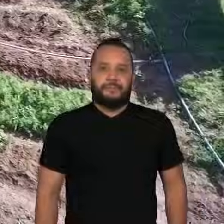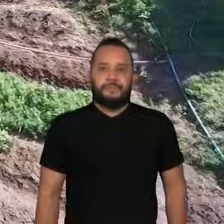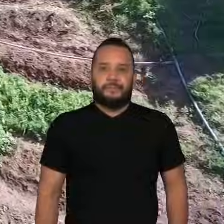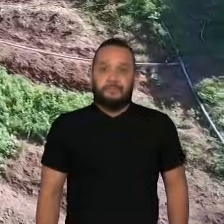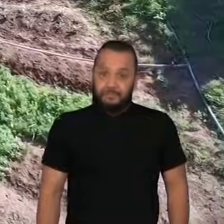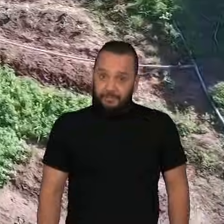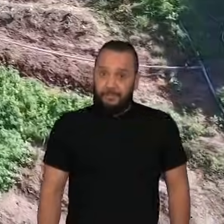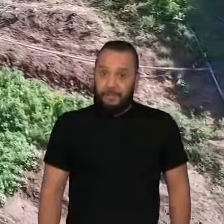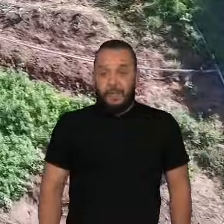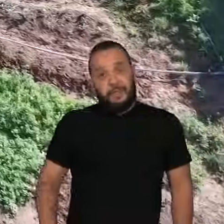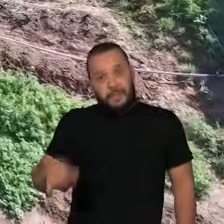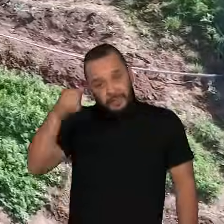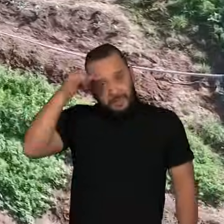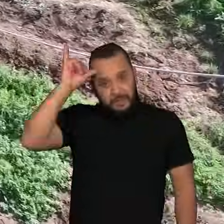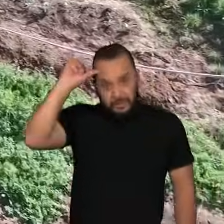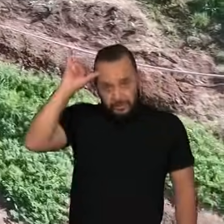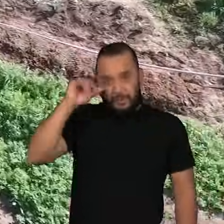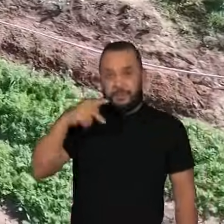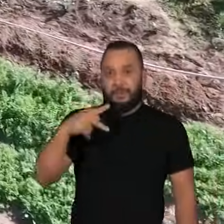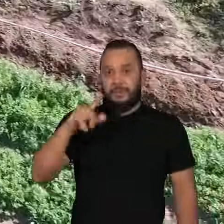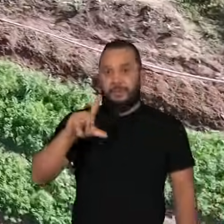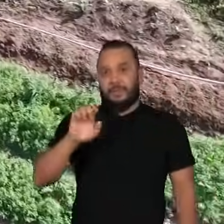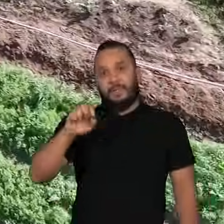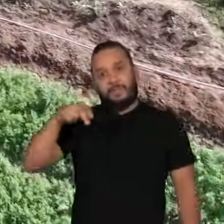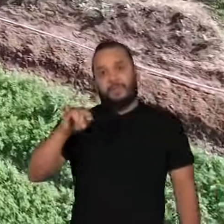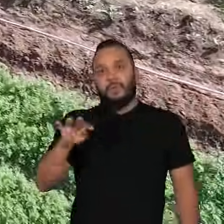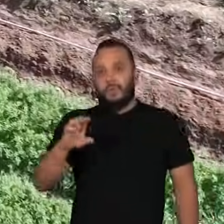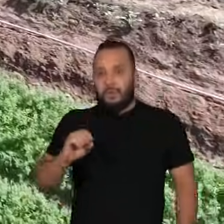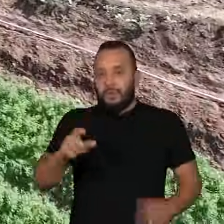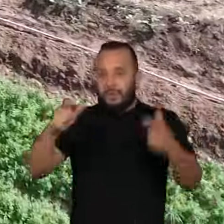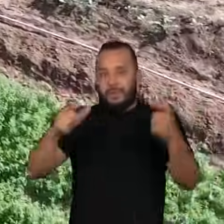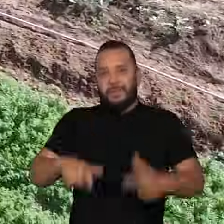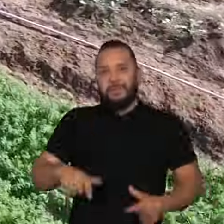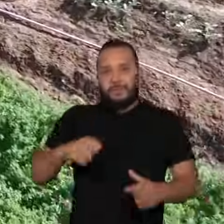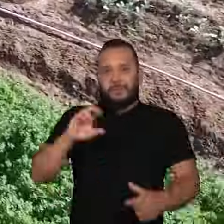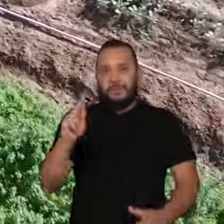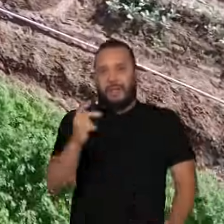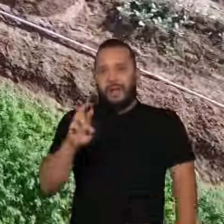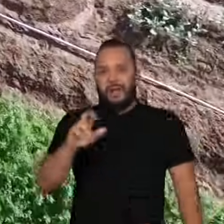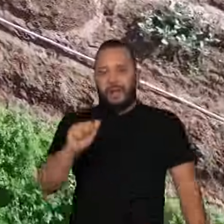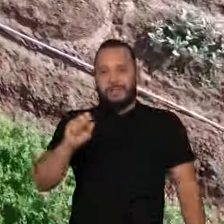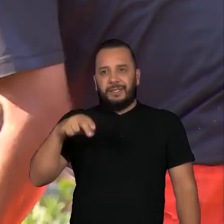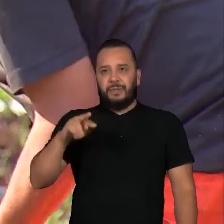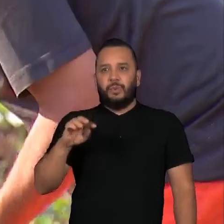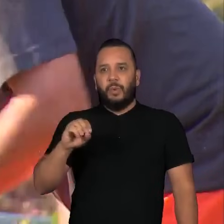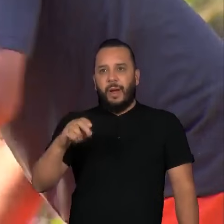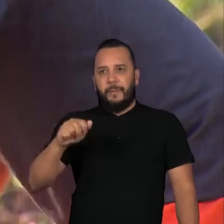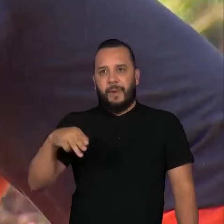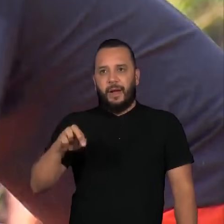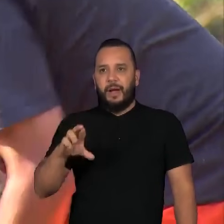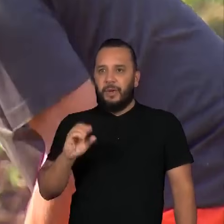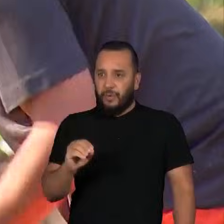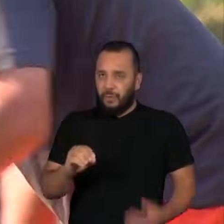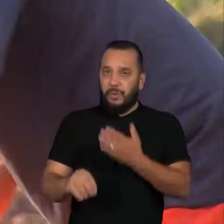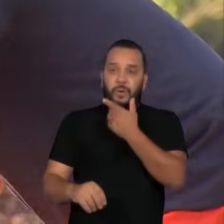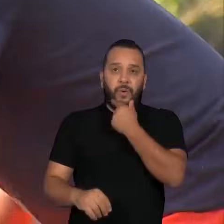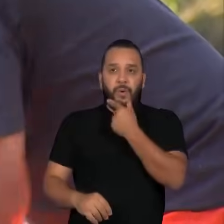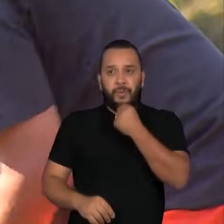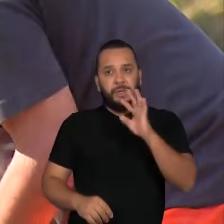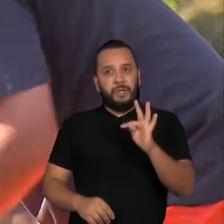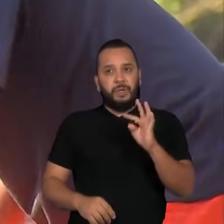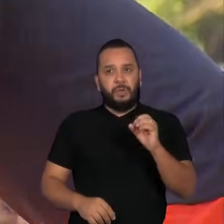No sítio Plenitude, bairro Chácara Santo Amaro, o agricultor Antônio Leme Filho, mais conhecido como